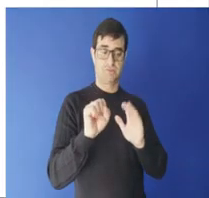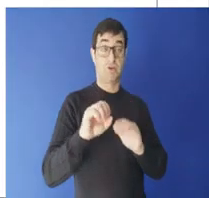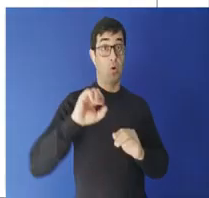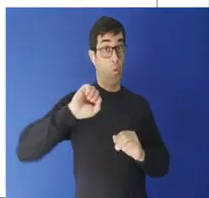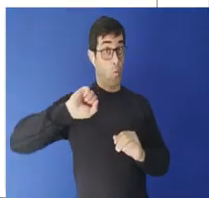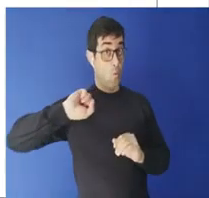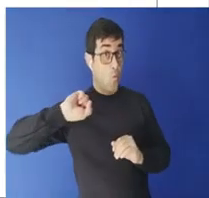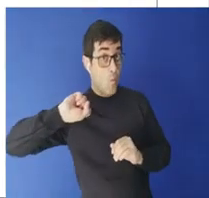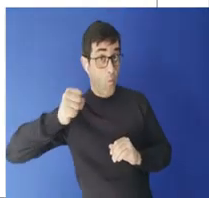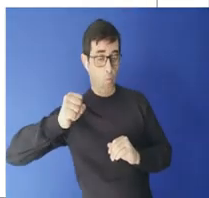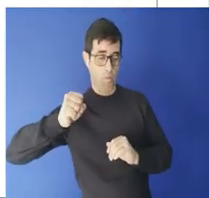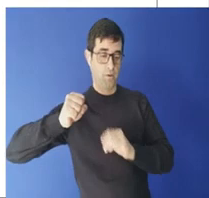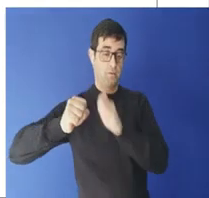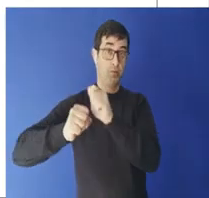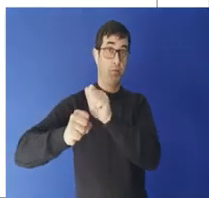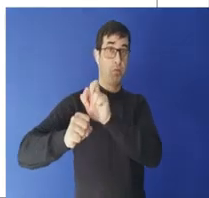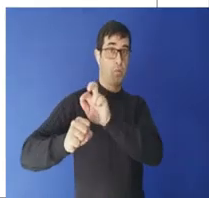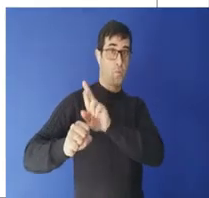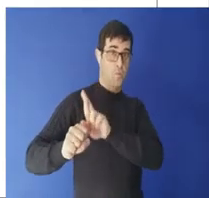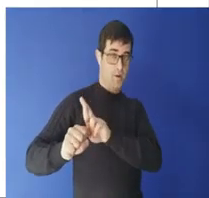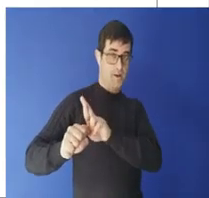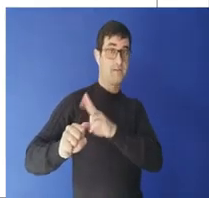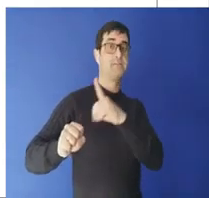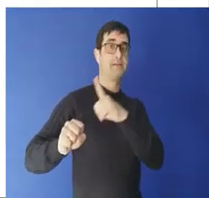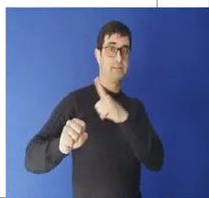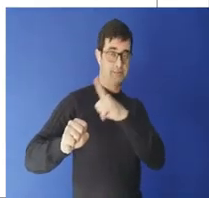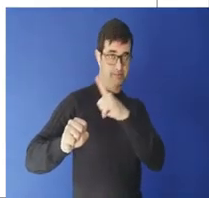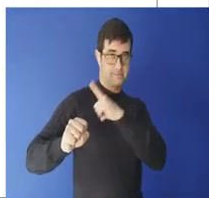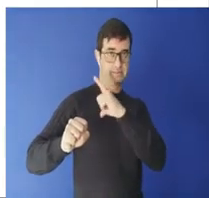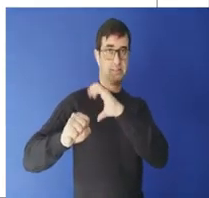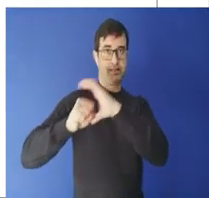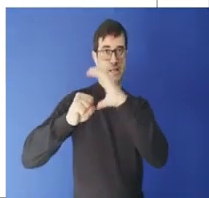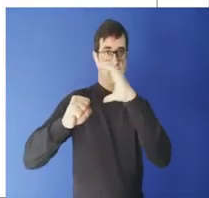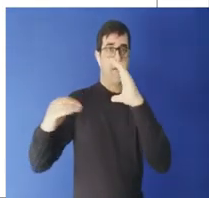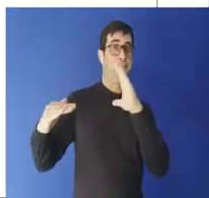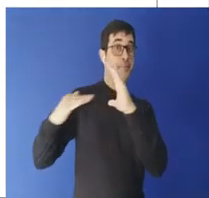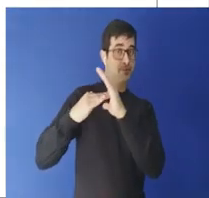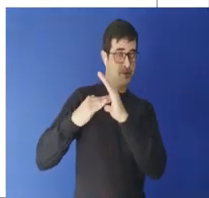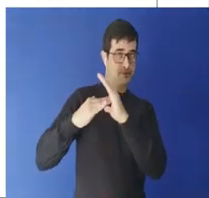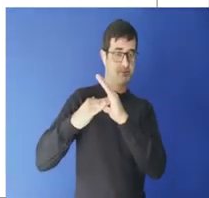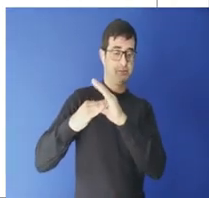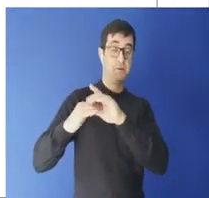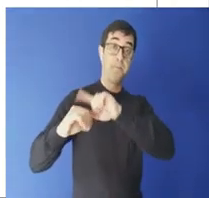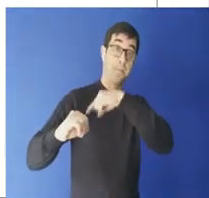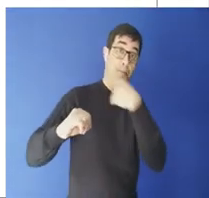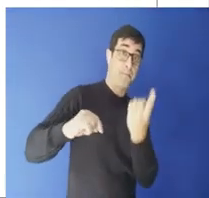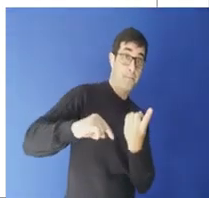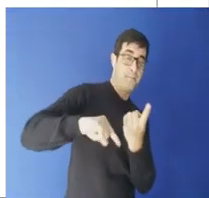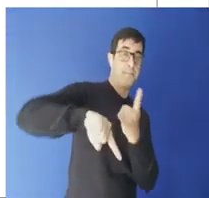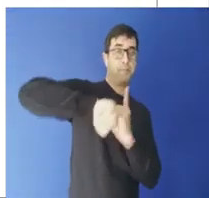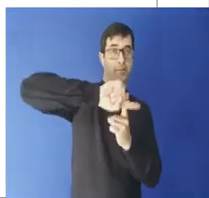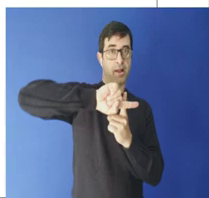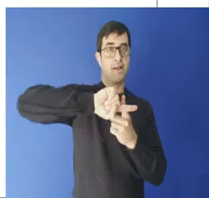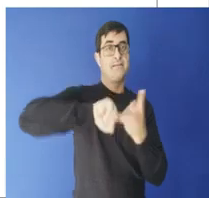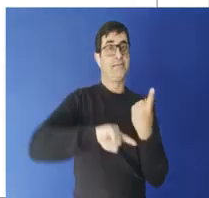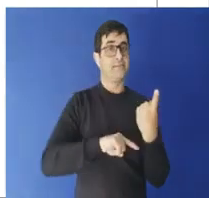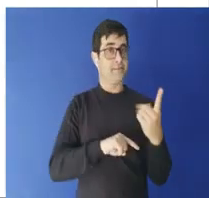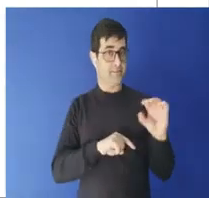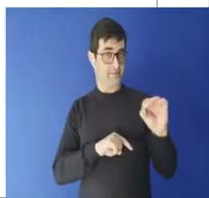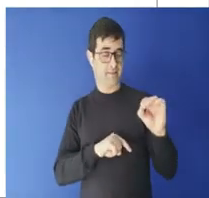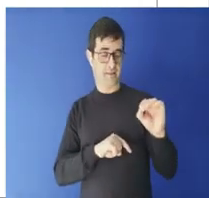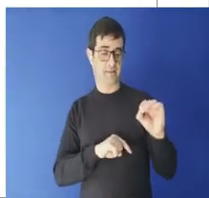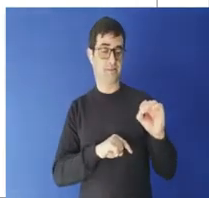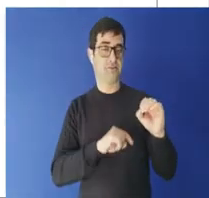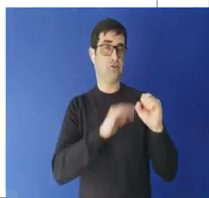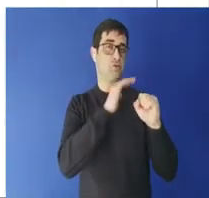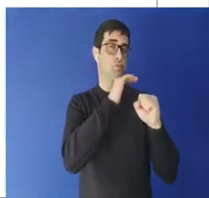o argônio tem na camada de valência, 3s2, 3p6, mais os 10 do